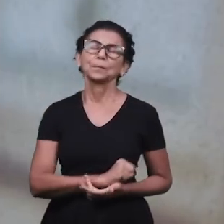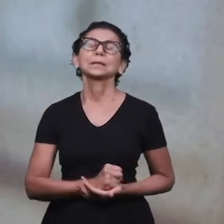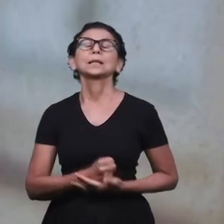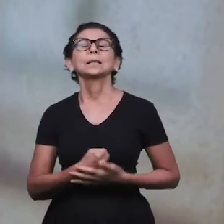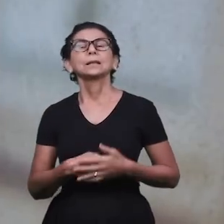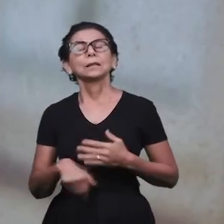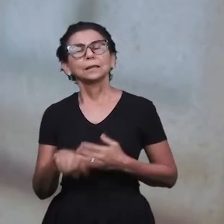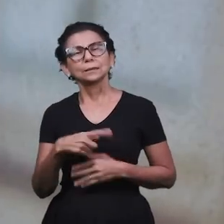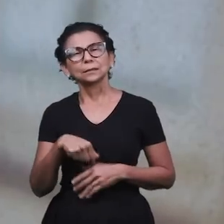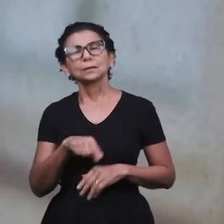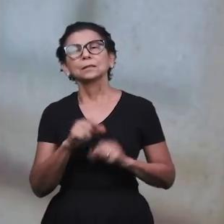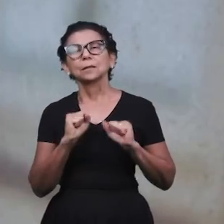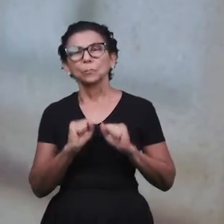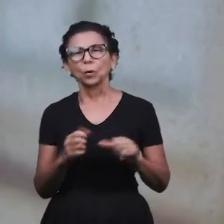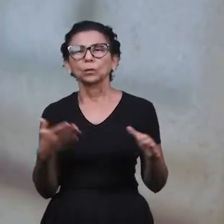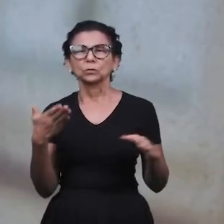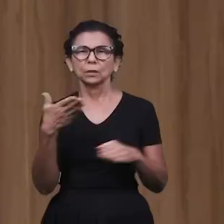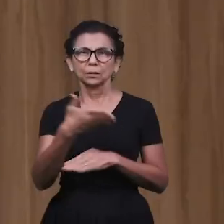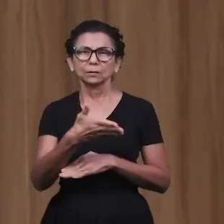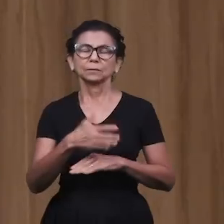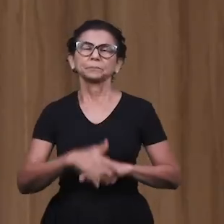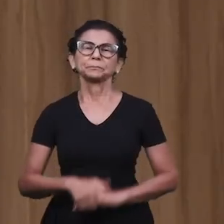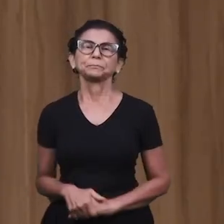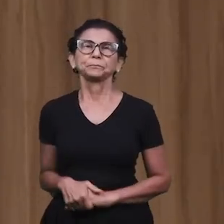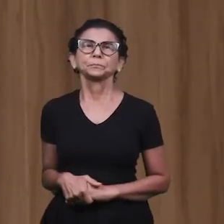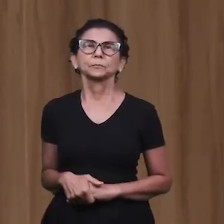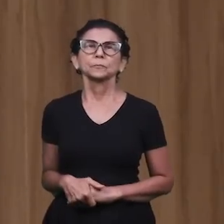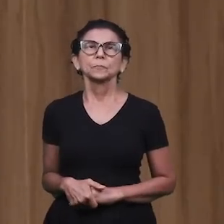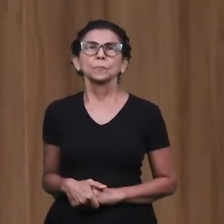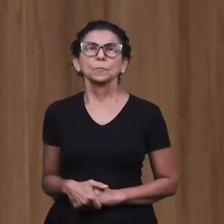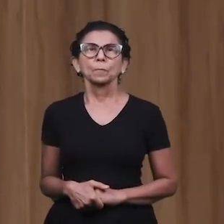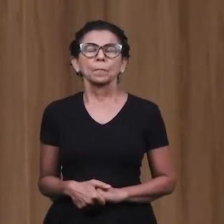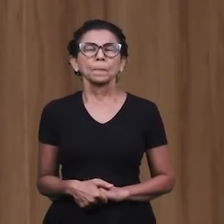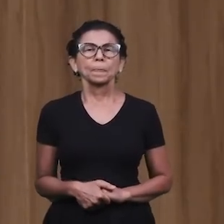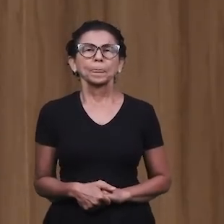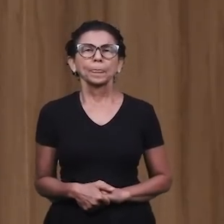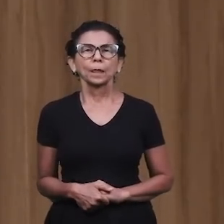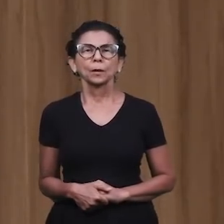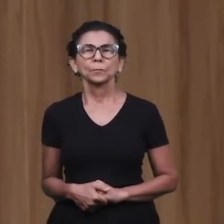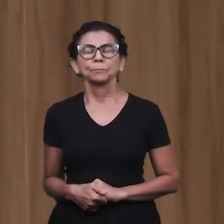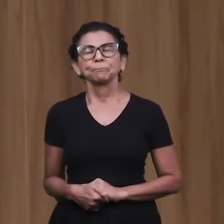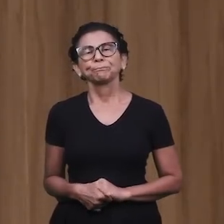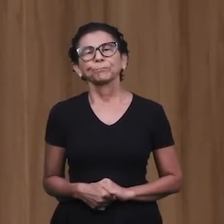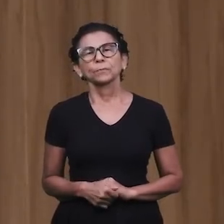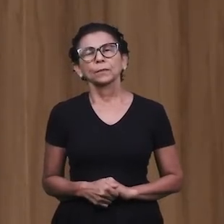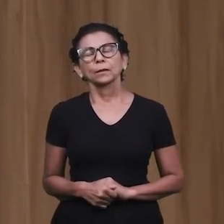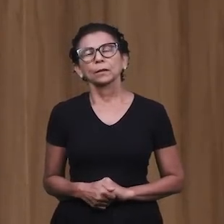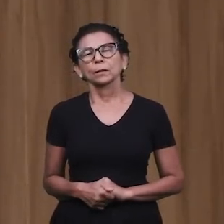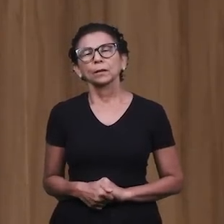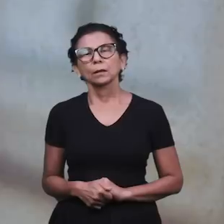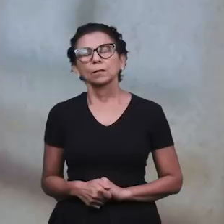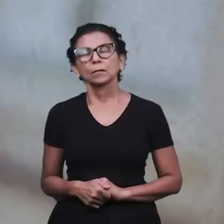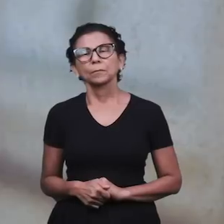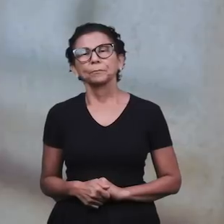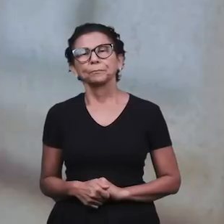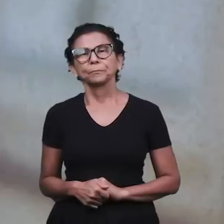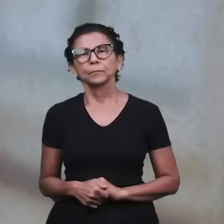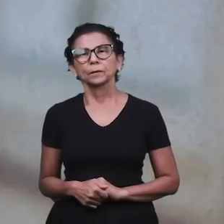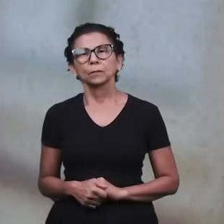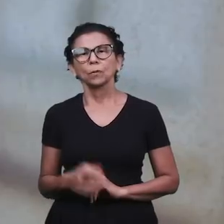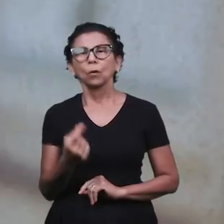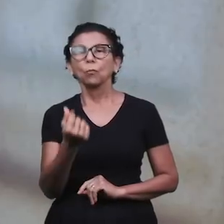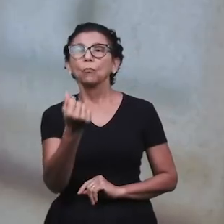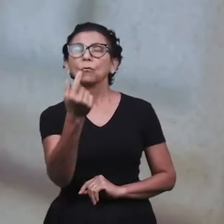ao juizado especial civil. E qual o valor máximo da ação que você pode levar ao juizado? Rodrigo, nós